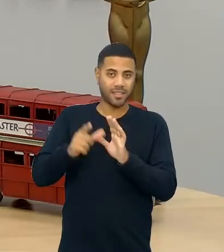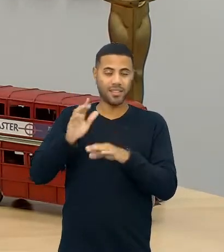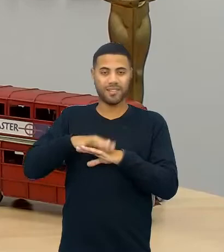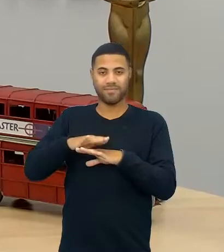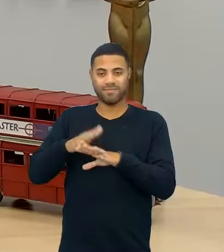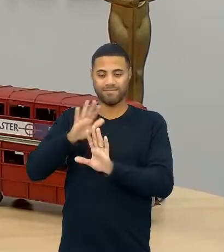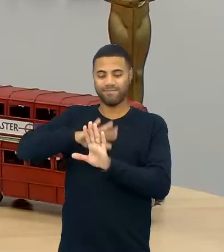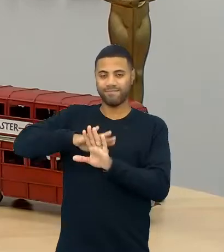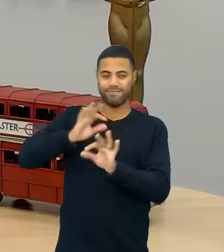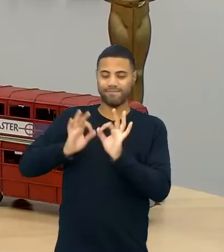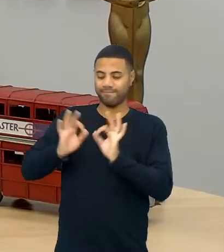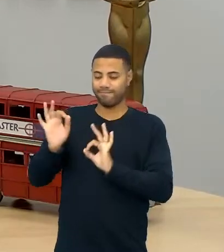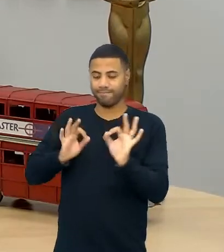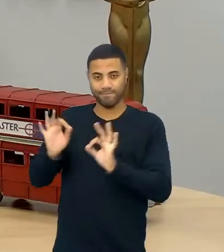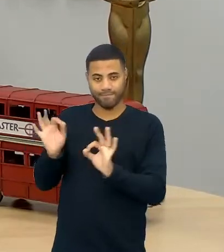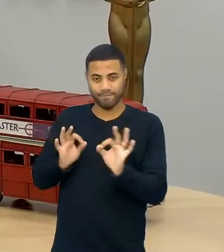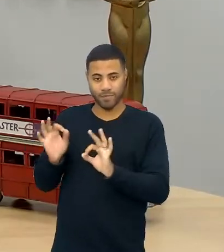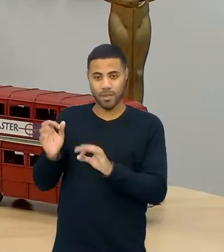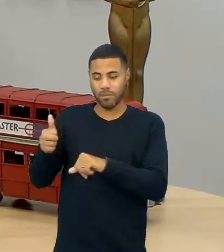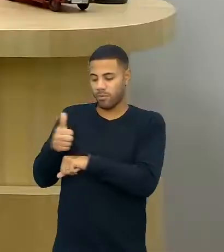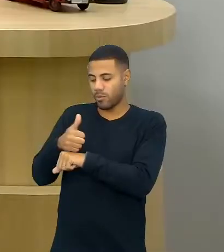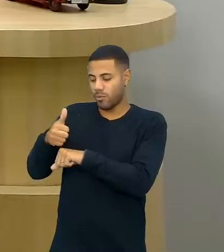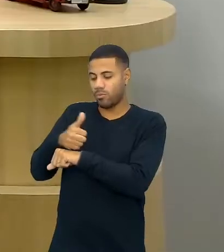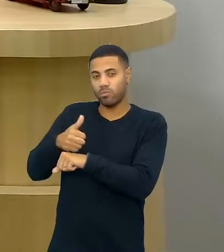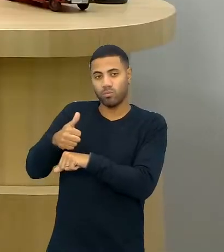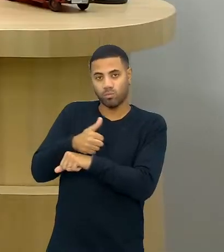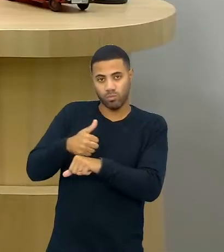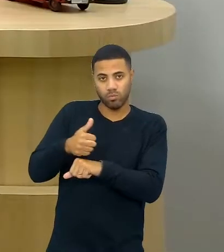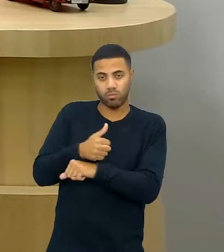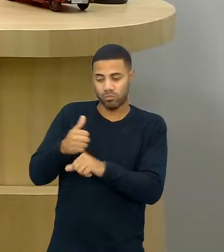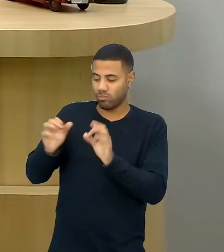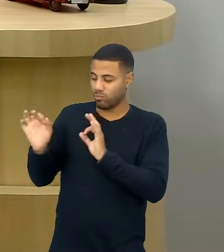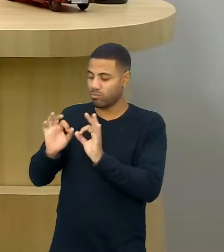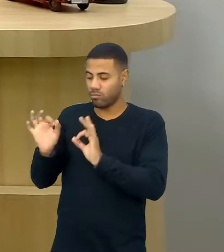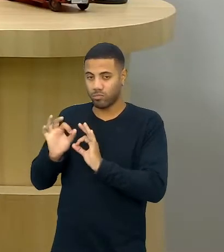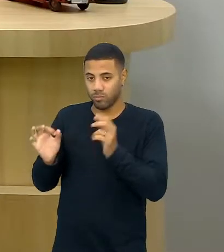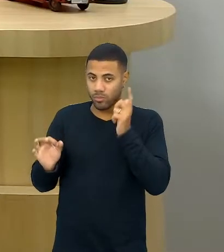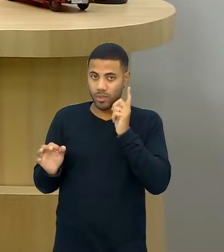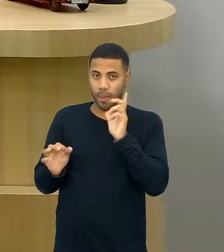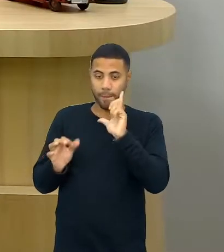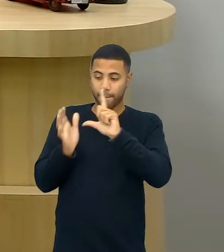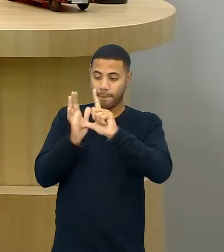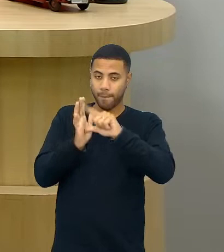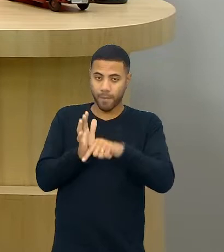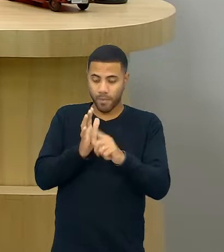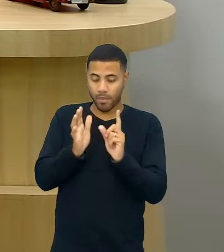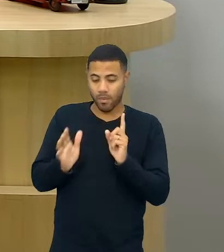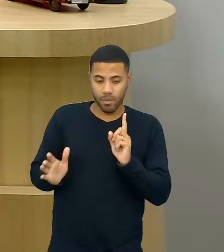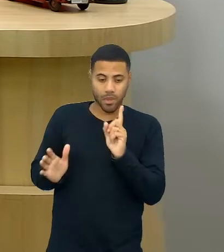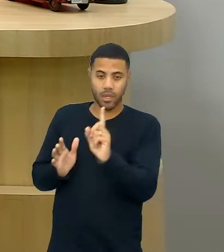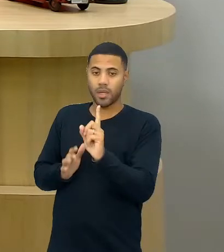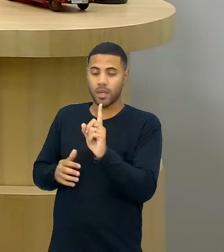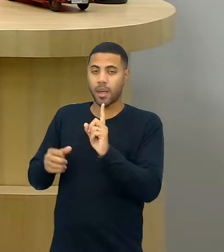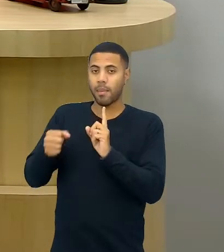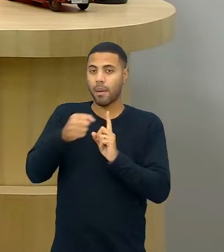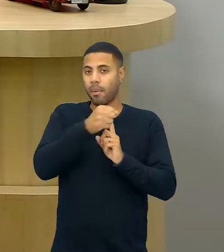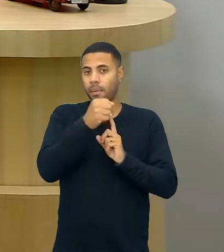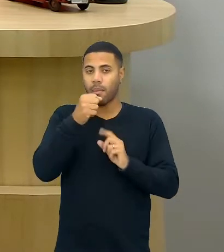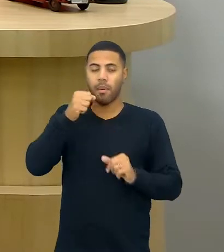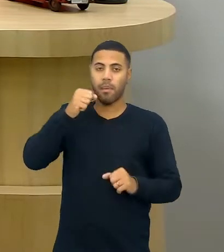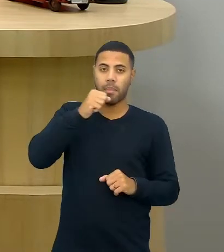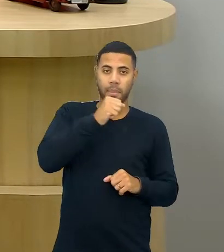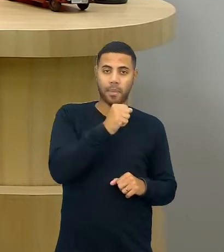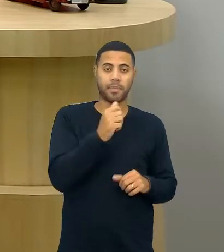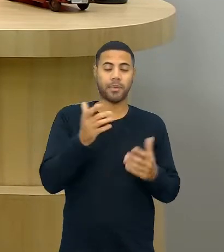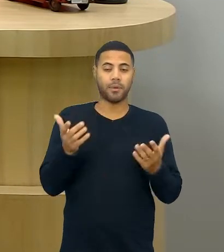da bancada, muitos profissionais já passaram até aquele momento. E é isso, foram sobre esses profissionais que nós discutimos bastante.